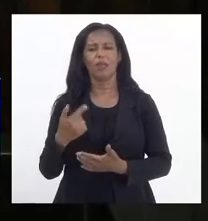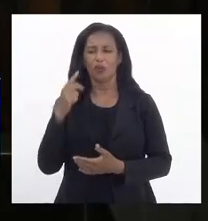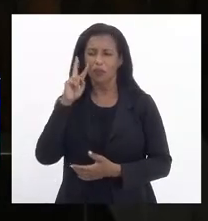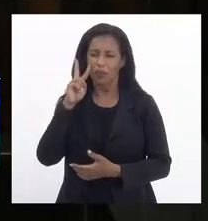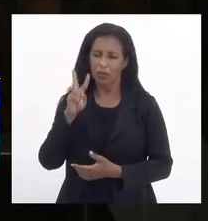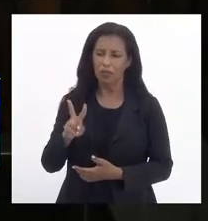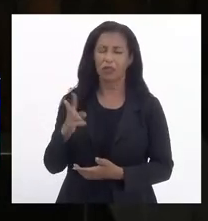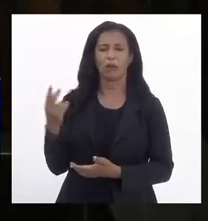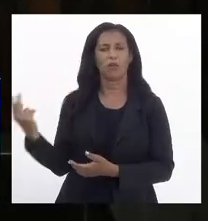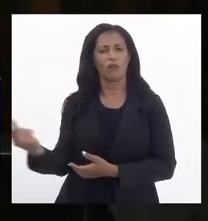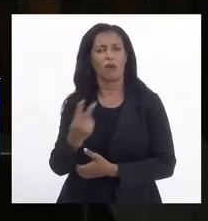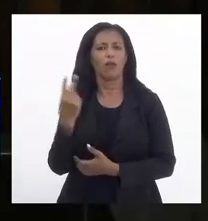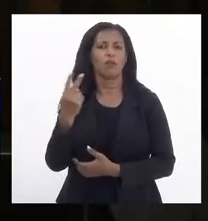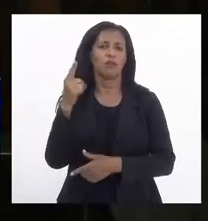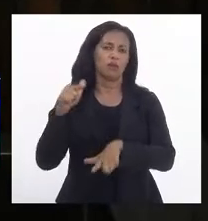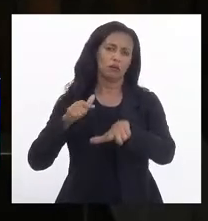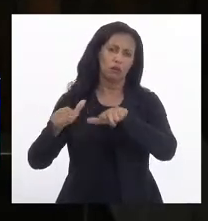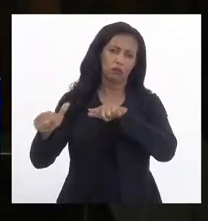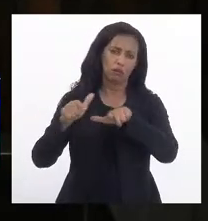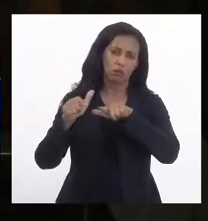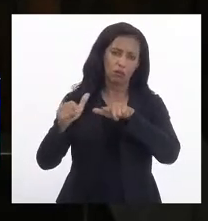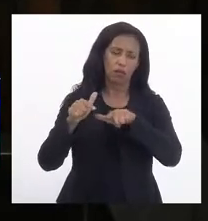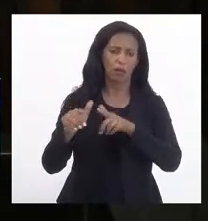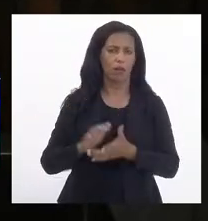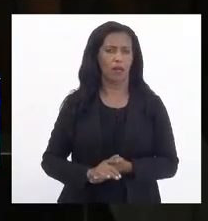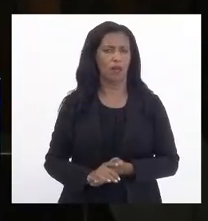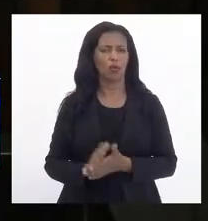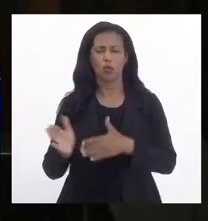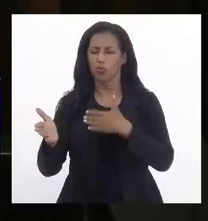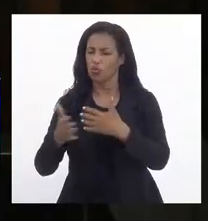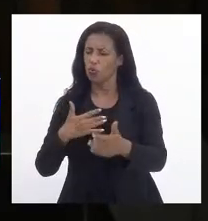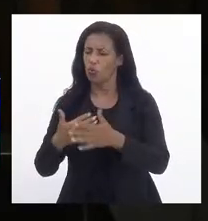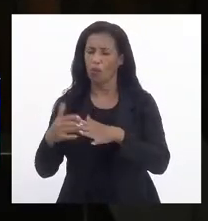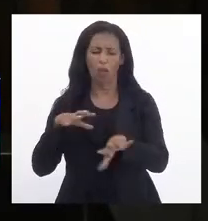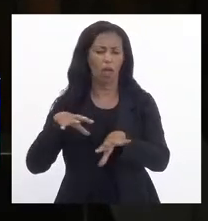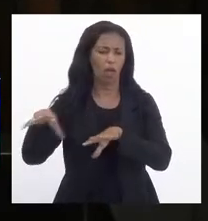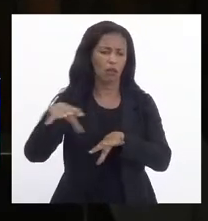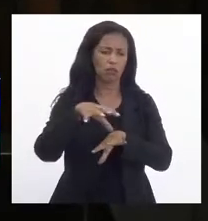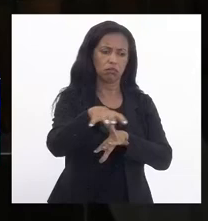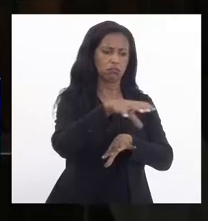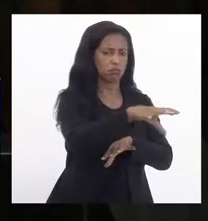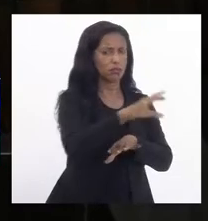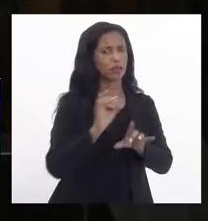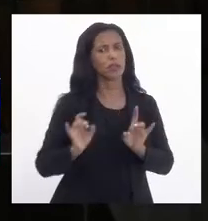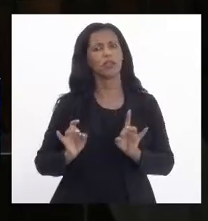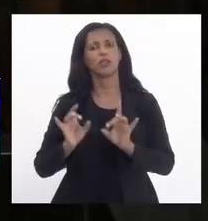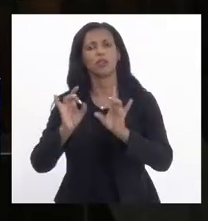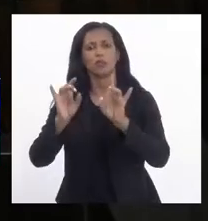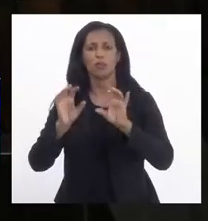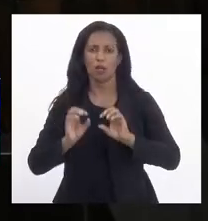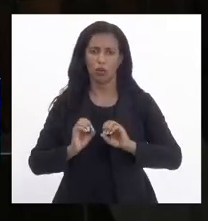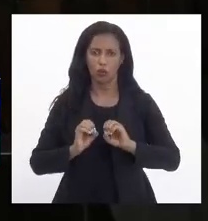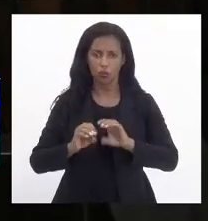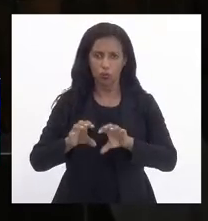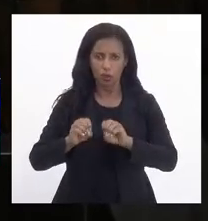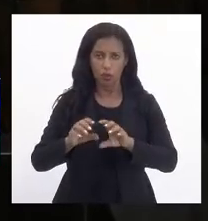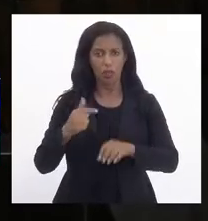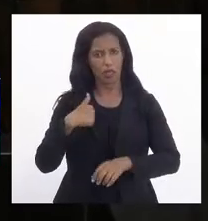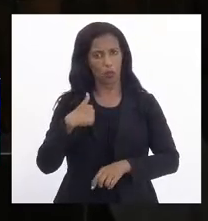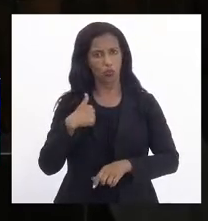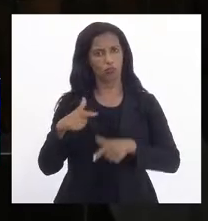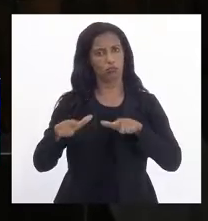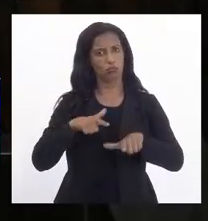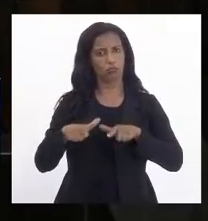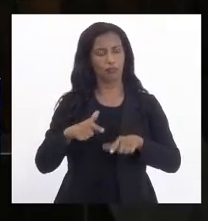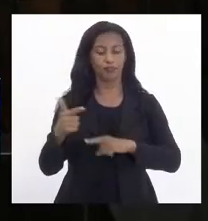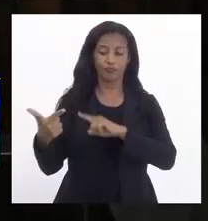reconhecimento e da valorização do trabalho de trabalhadores de quaisquer áreas, né, especial da educação, que é a área que eu atuo.